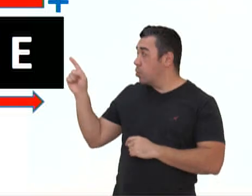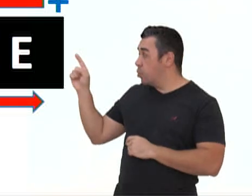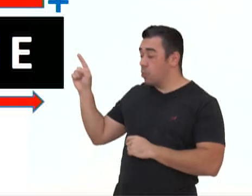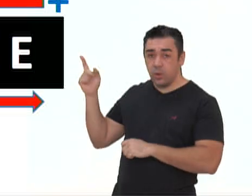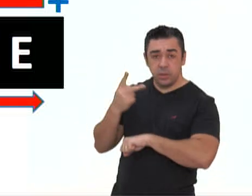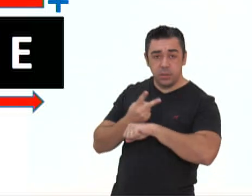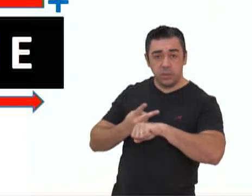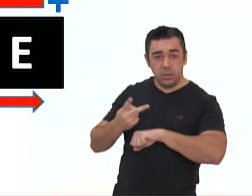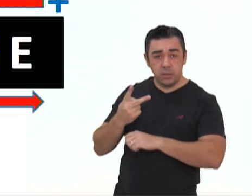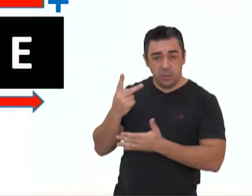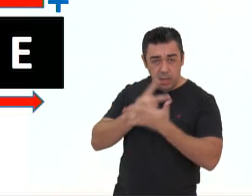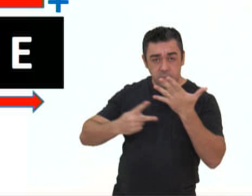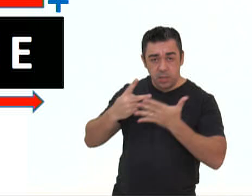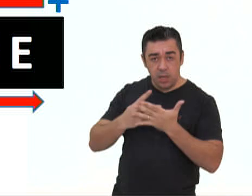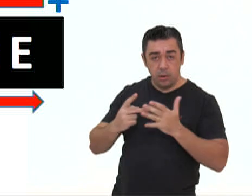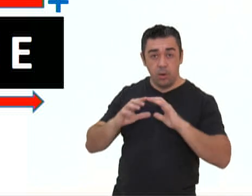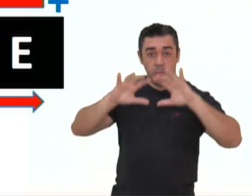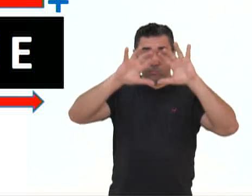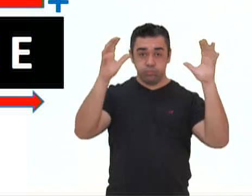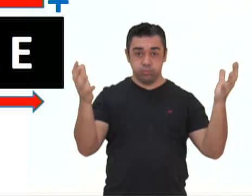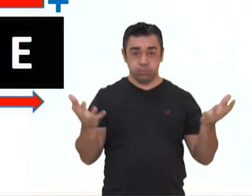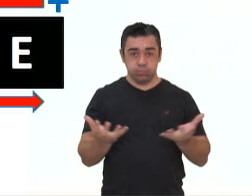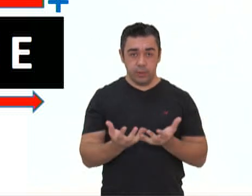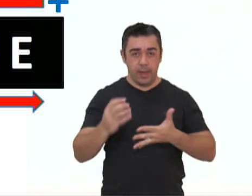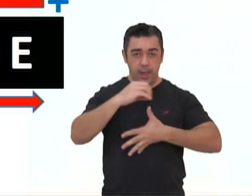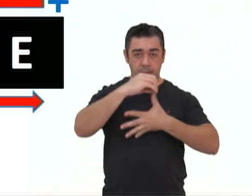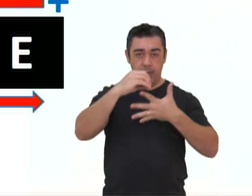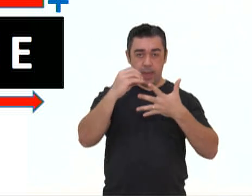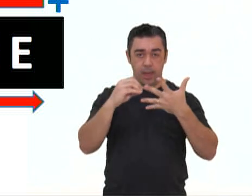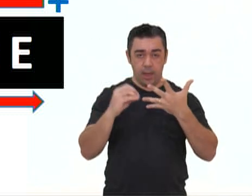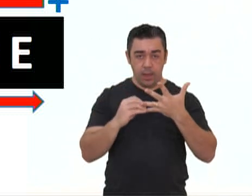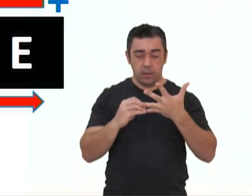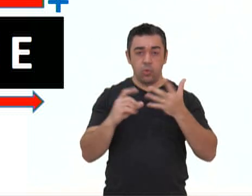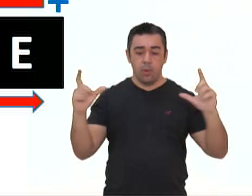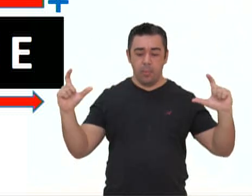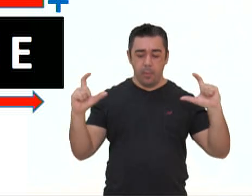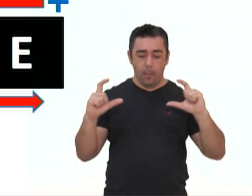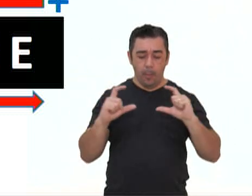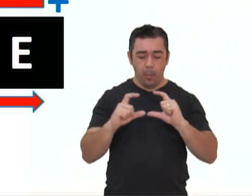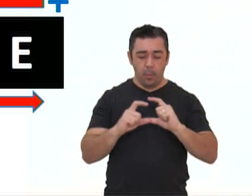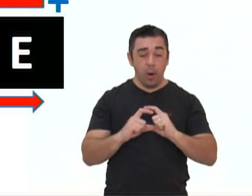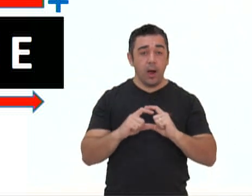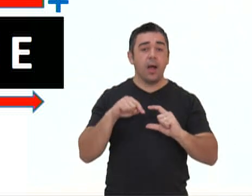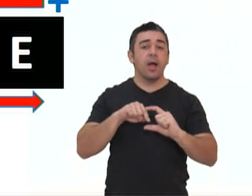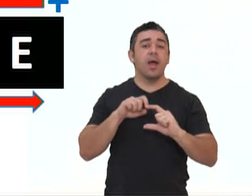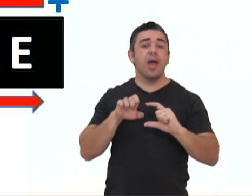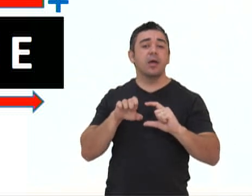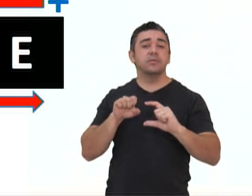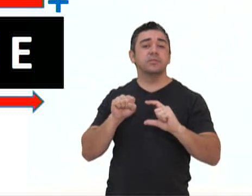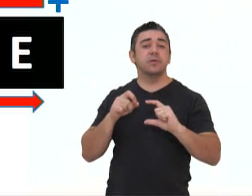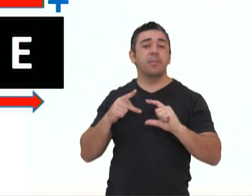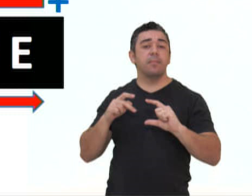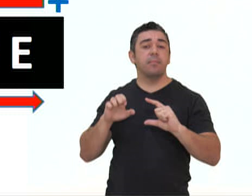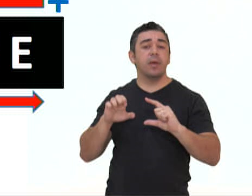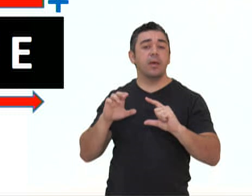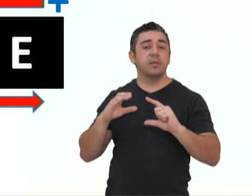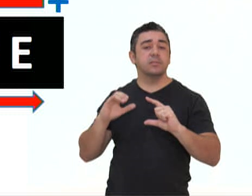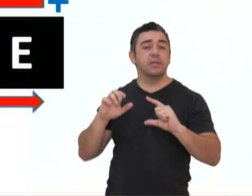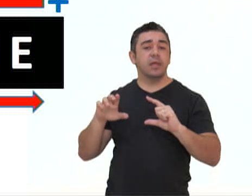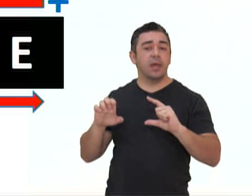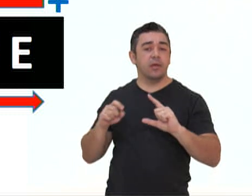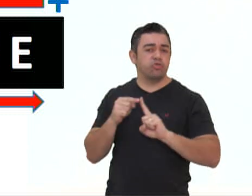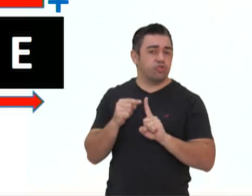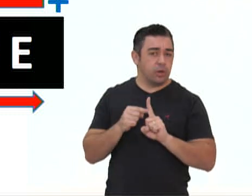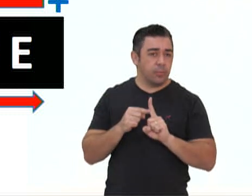desenho aqui, ó, que o reino, né, é a categoria maior e a espécie é a menor. Então, vejam, gente, quanto mais perto da espécie